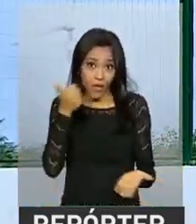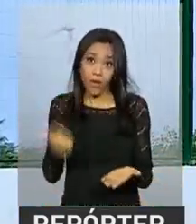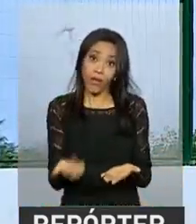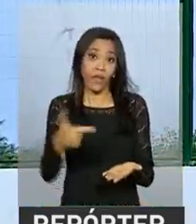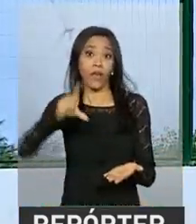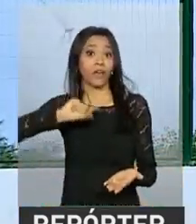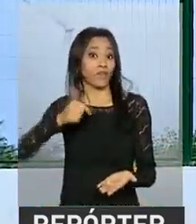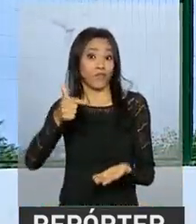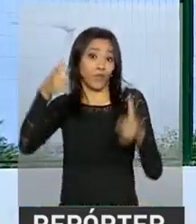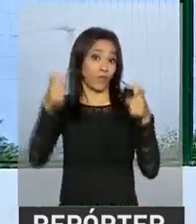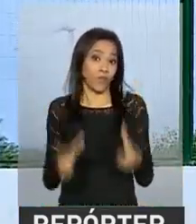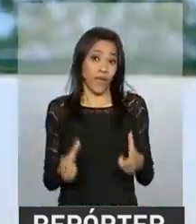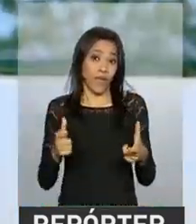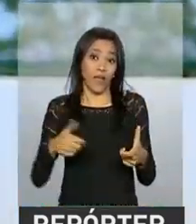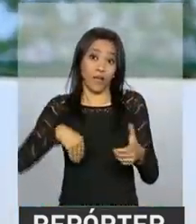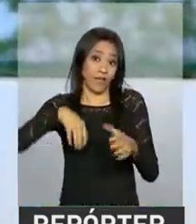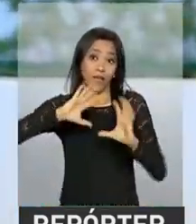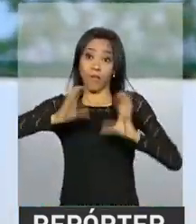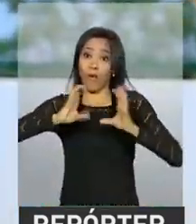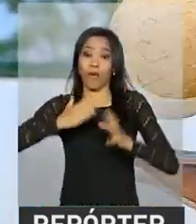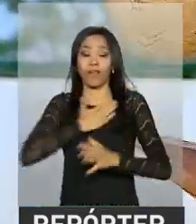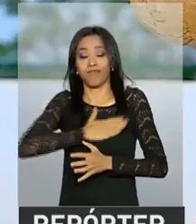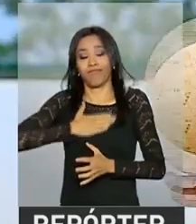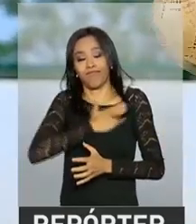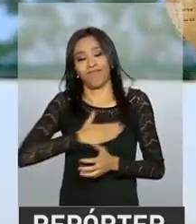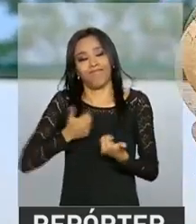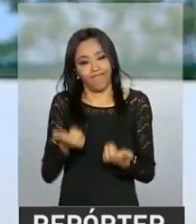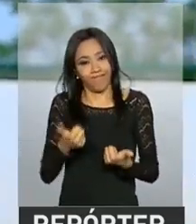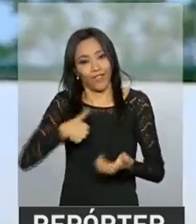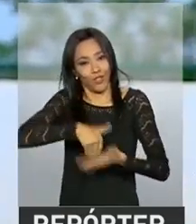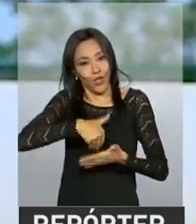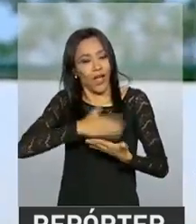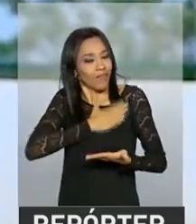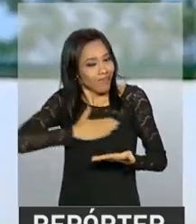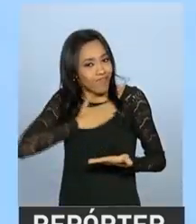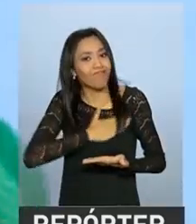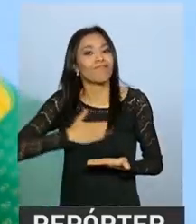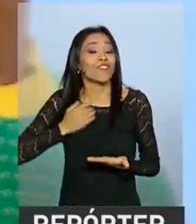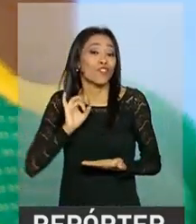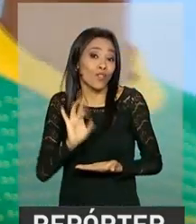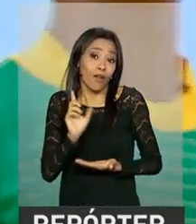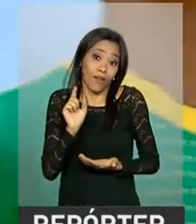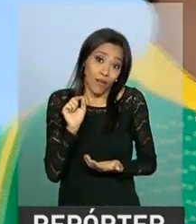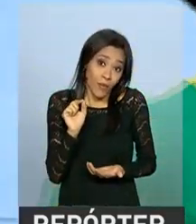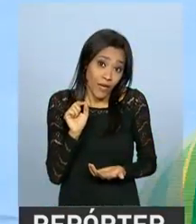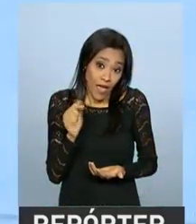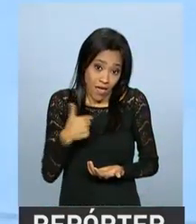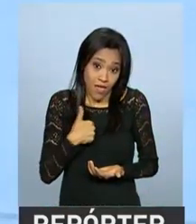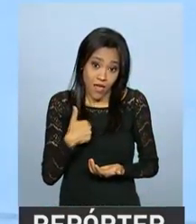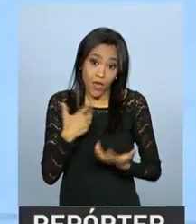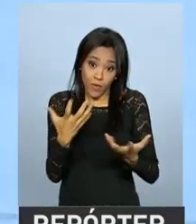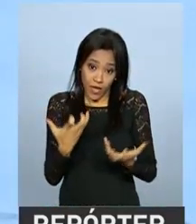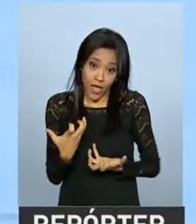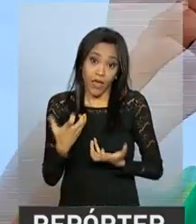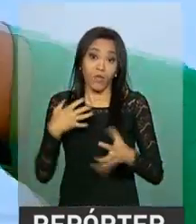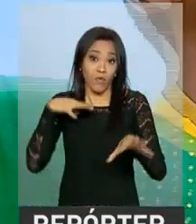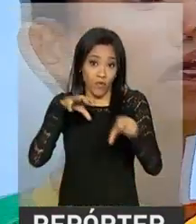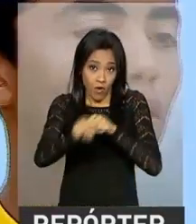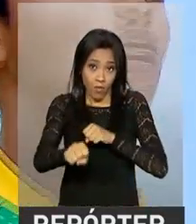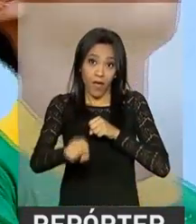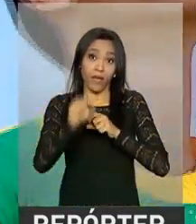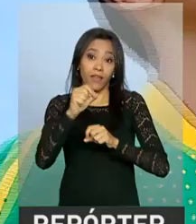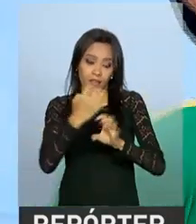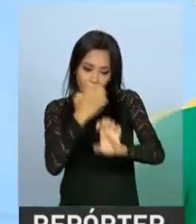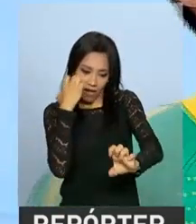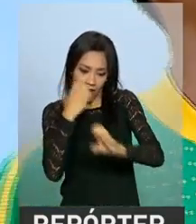canto para jogar jogar bola é um hobby só que só que eu quero me formar em arquitetura